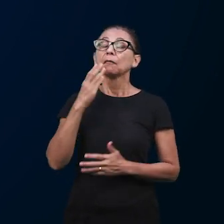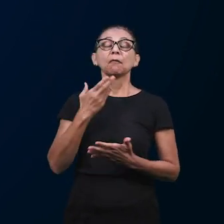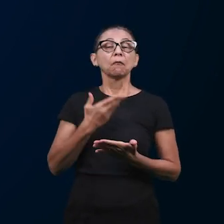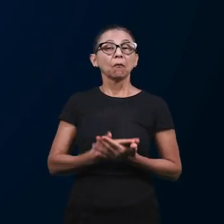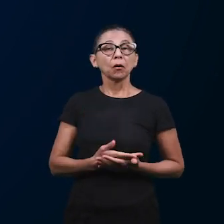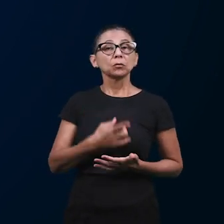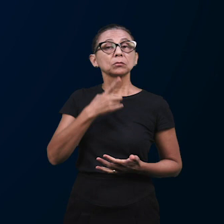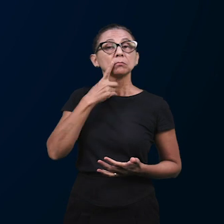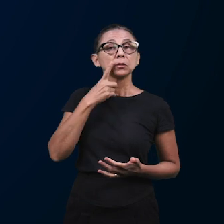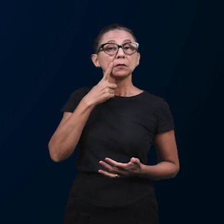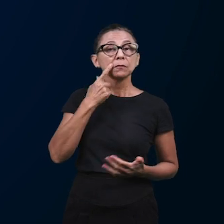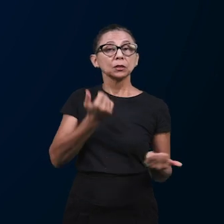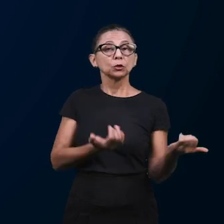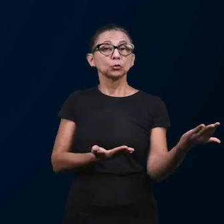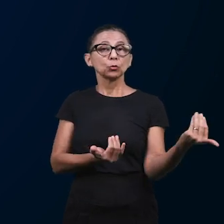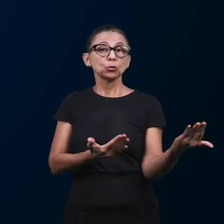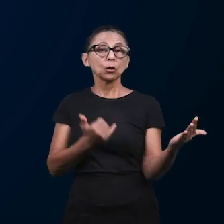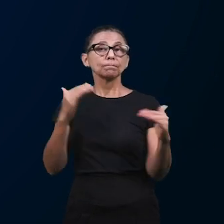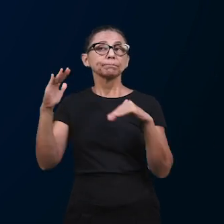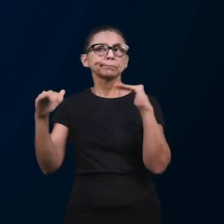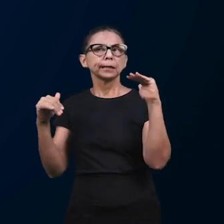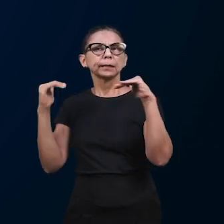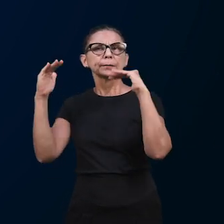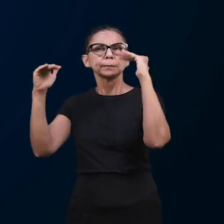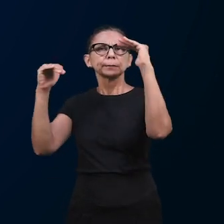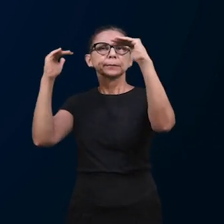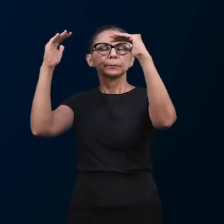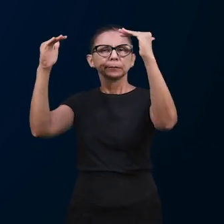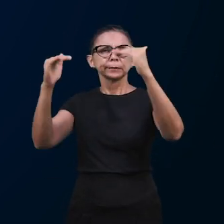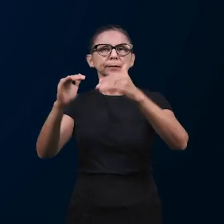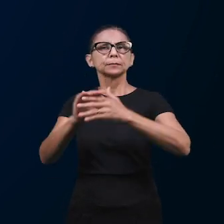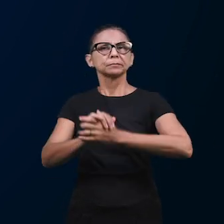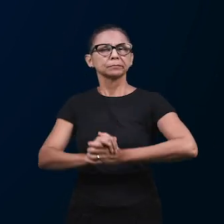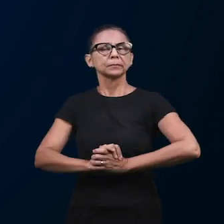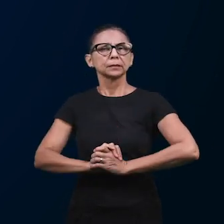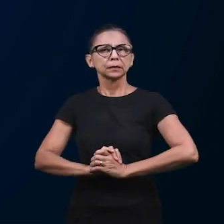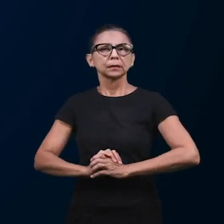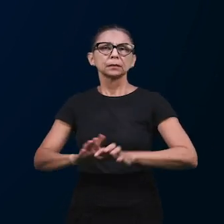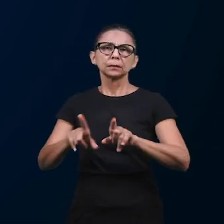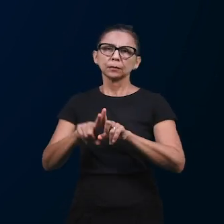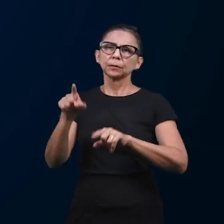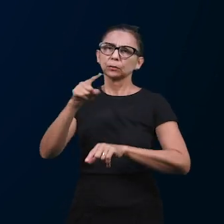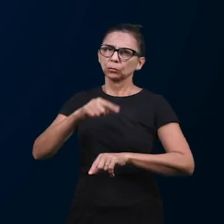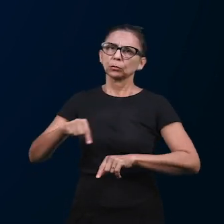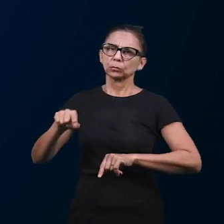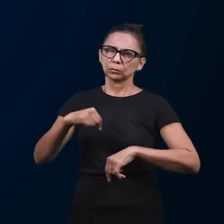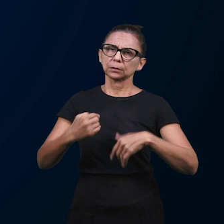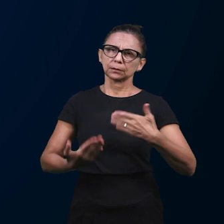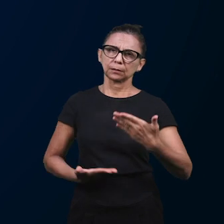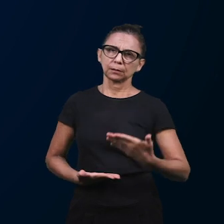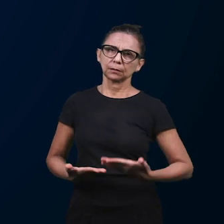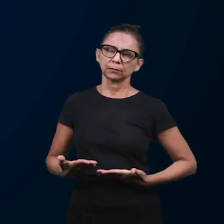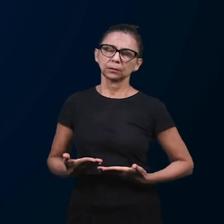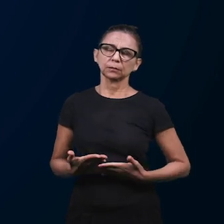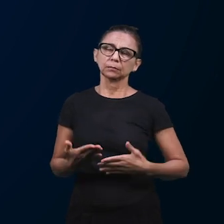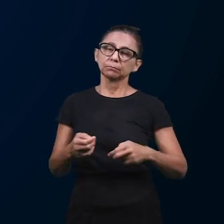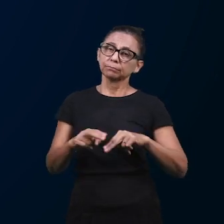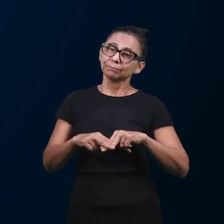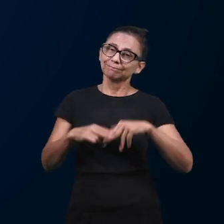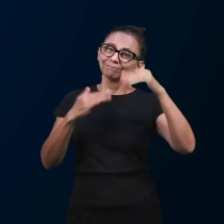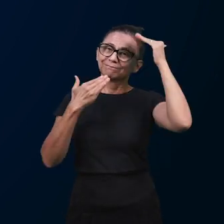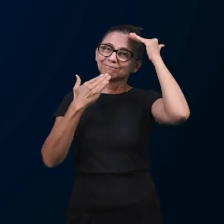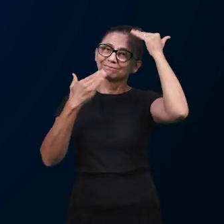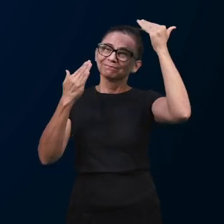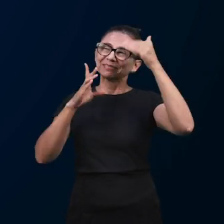crescimento que Deus tem proporcionado aos nossos jovens, não só aos nossos jovens, mas também para toda a igreja. Por isso nós